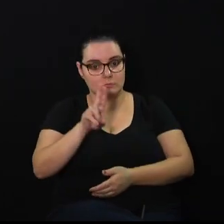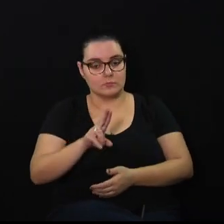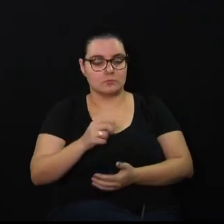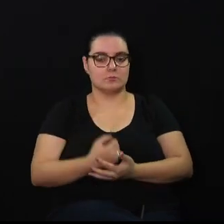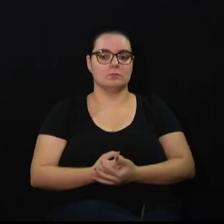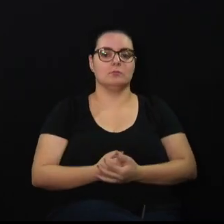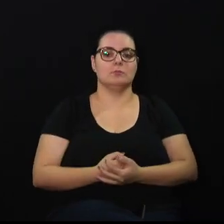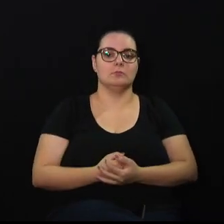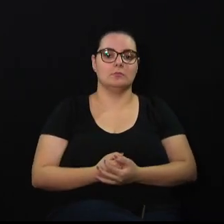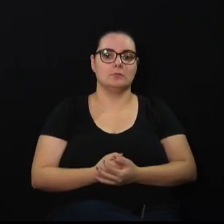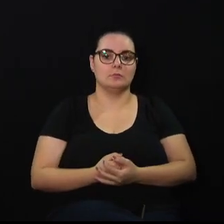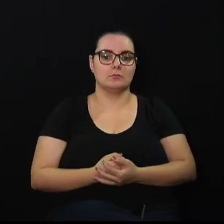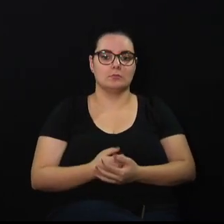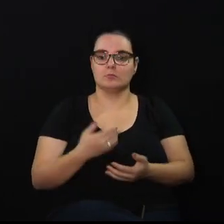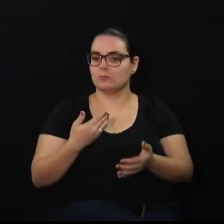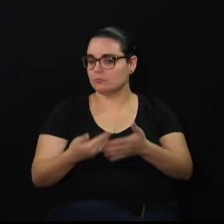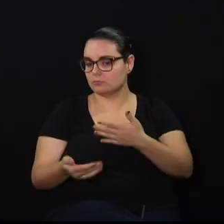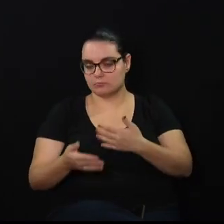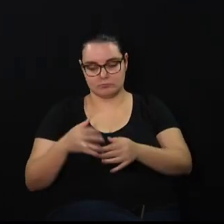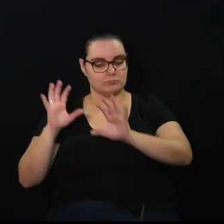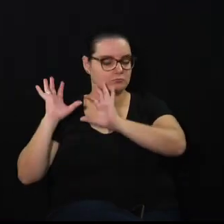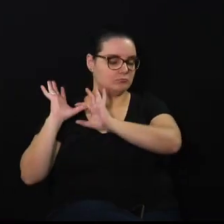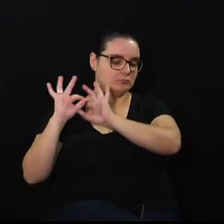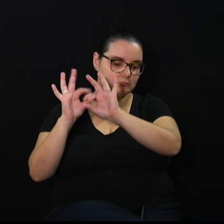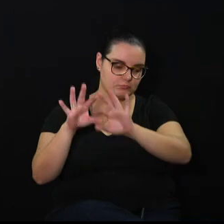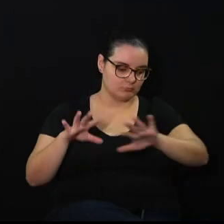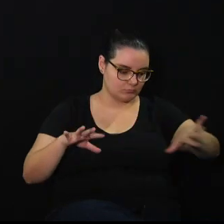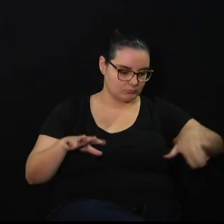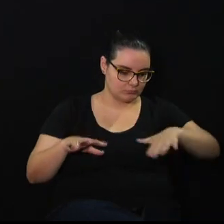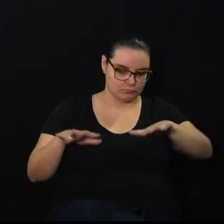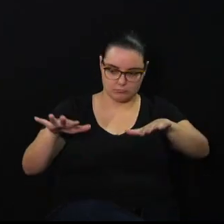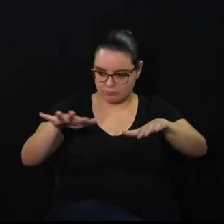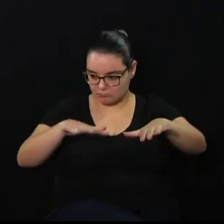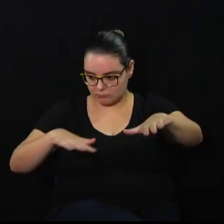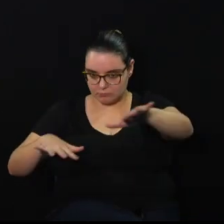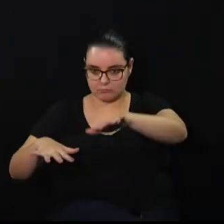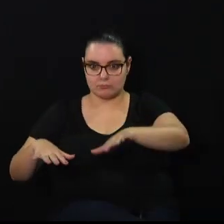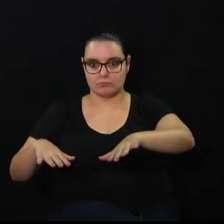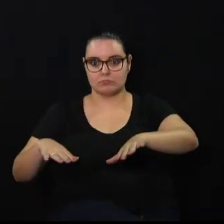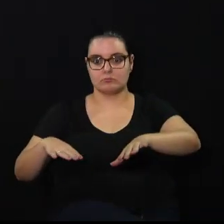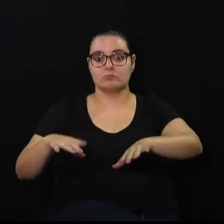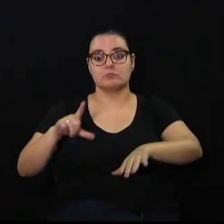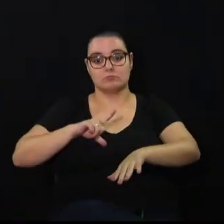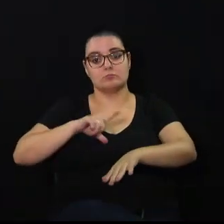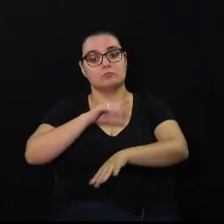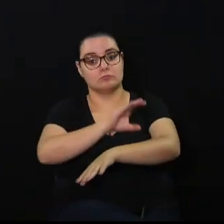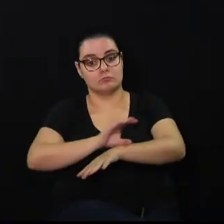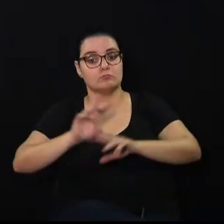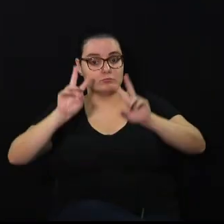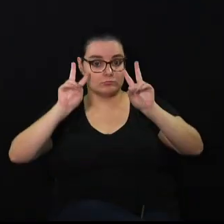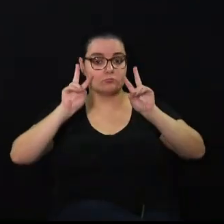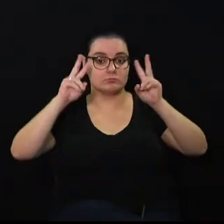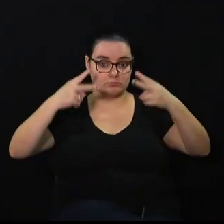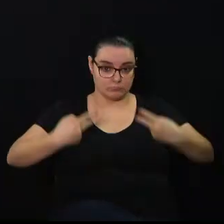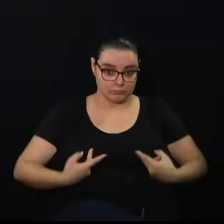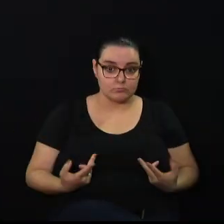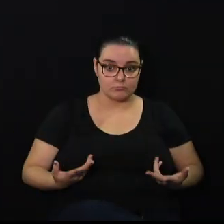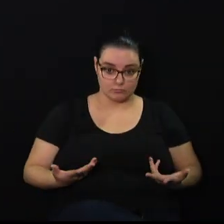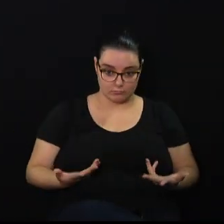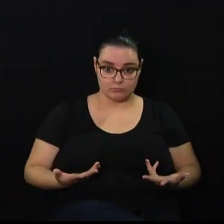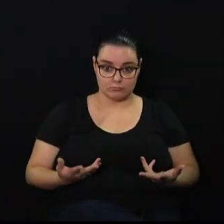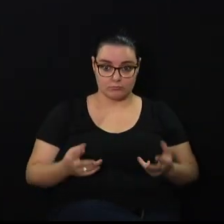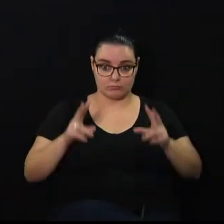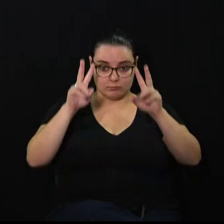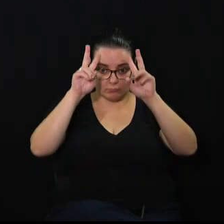ela pode ser aplicada em qualquer contexto desde que tenha comportamentos e relações humanas então acho que muita gente já deve ter ouvido